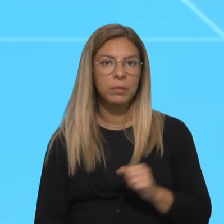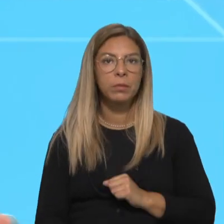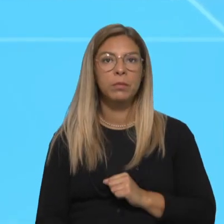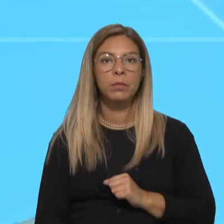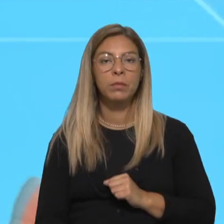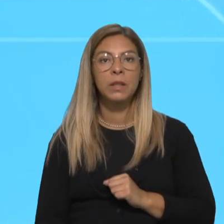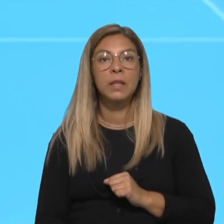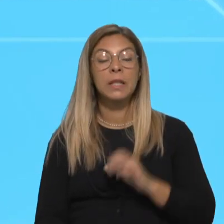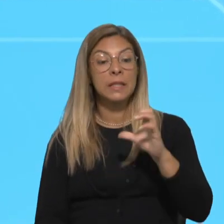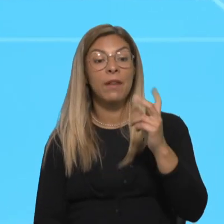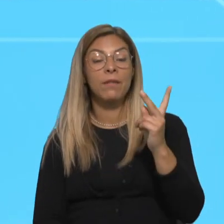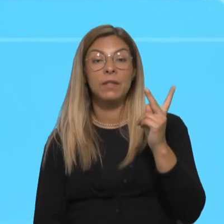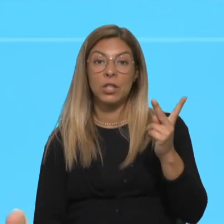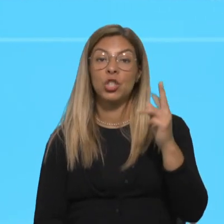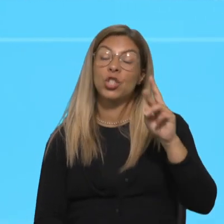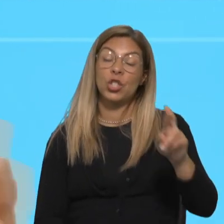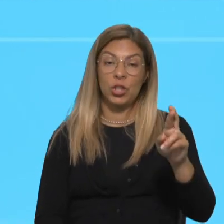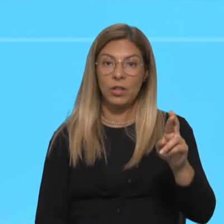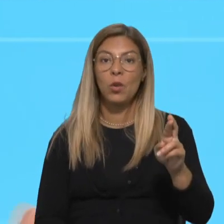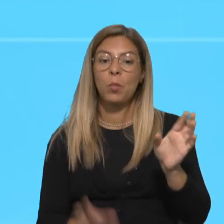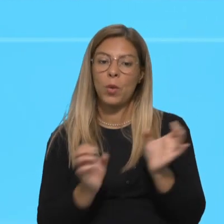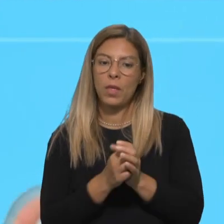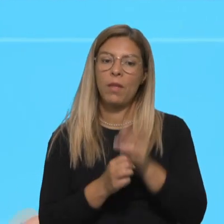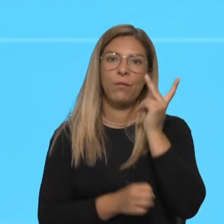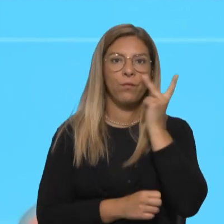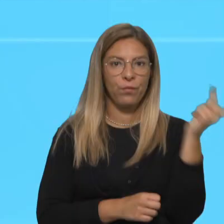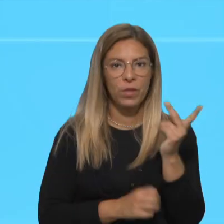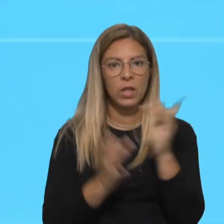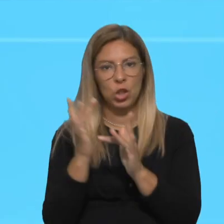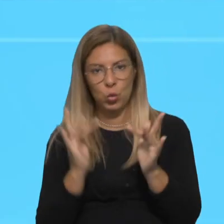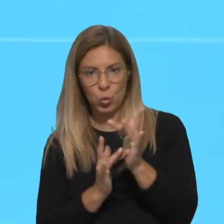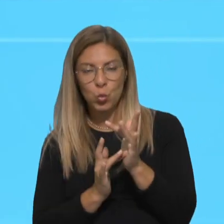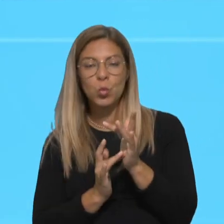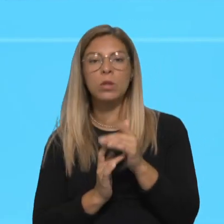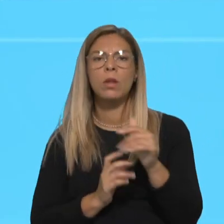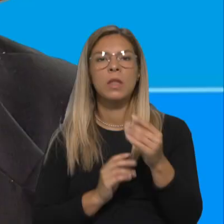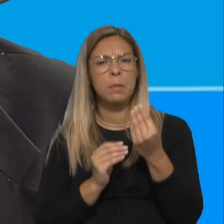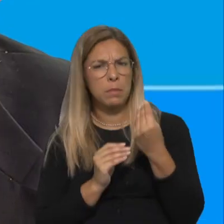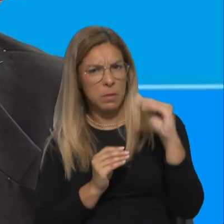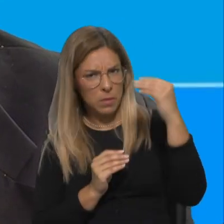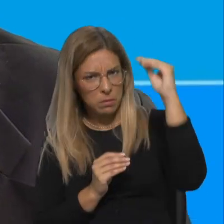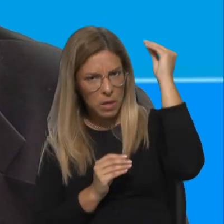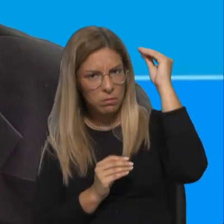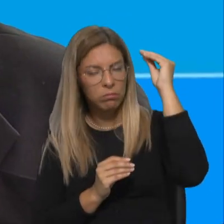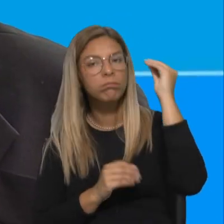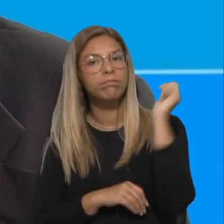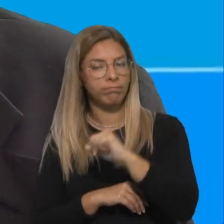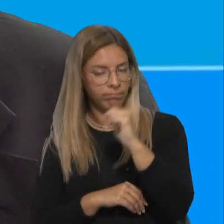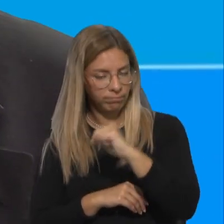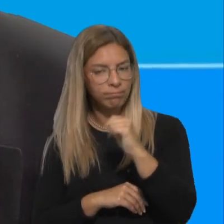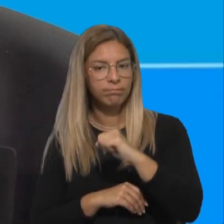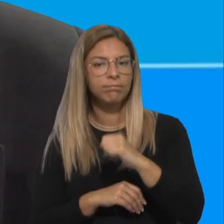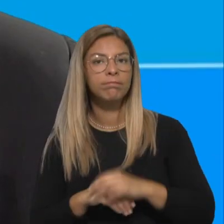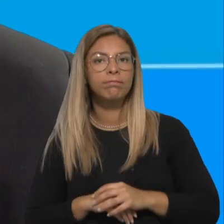são encontros de oração, são muito mais que isso? São mais que isso. A ideia das